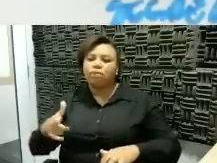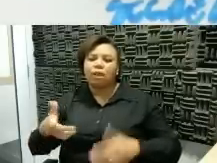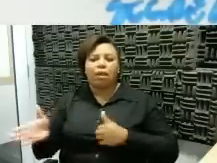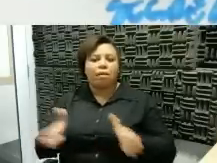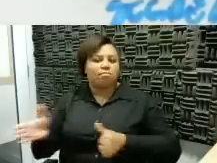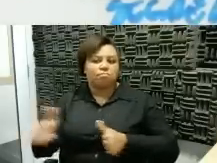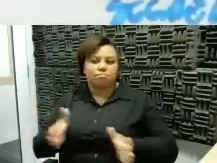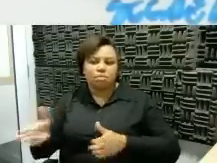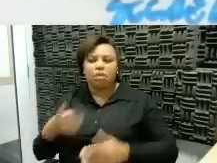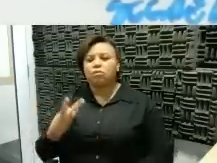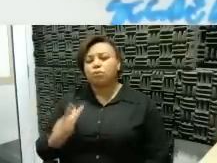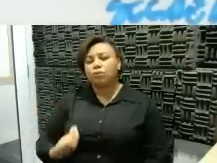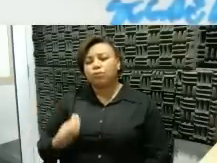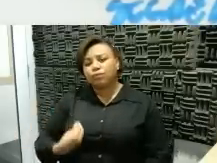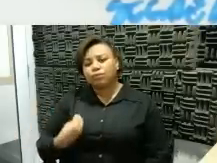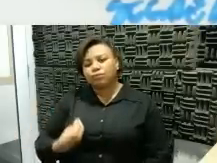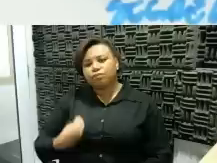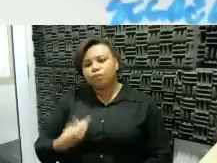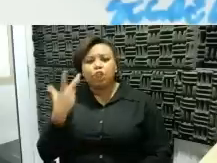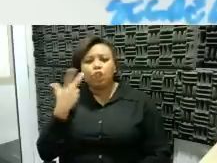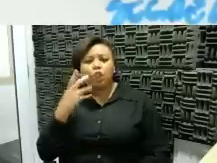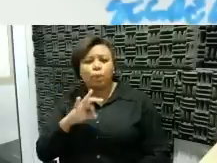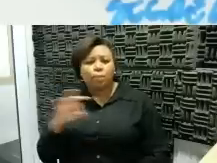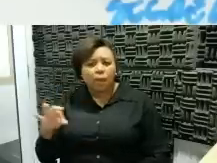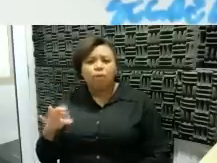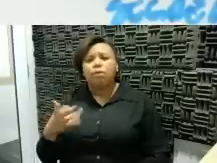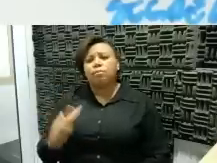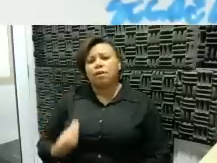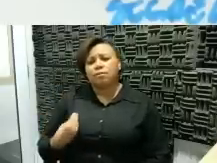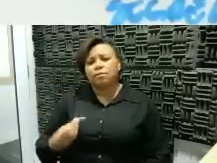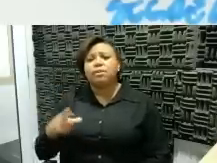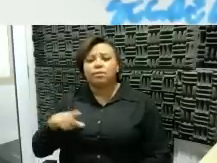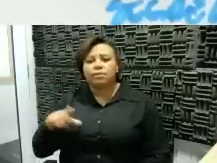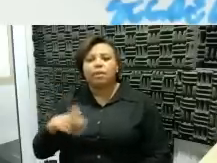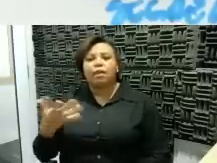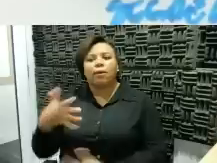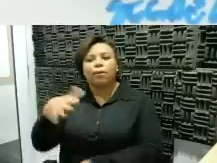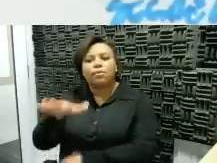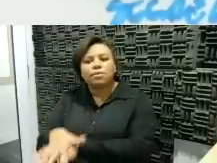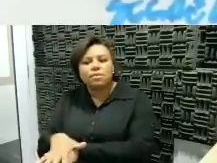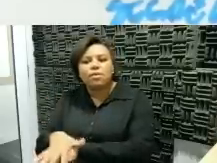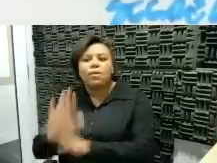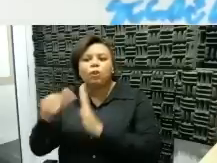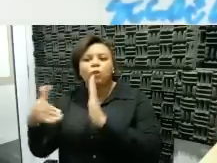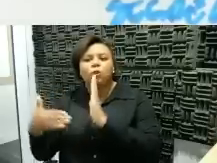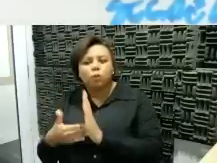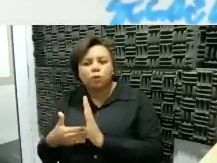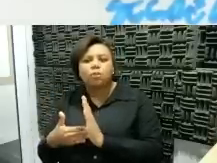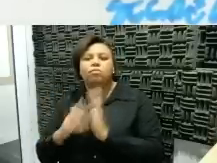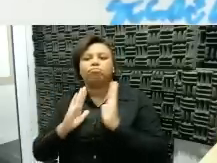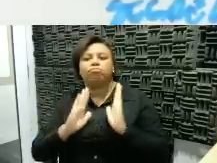né Eh normal a uma vida com com inclusão em todas as etapas em todos os espaços dessa